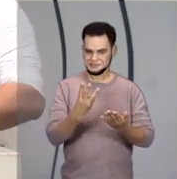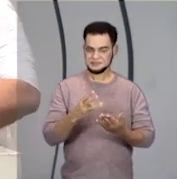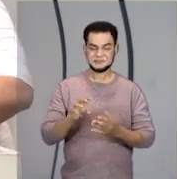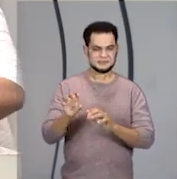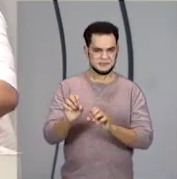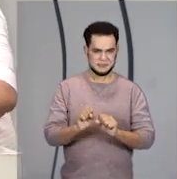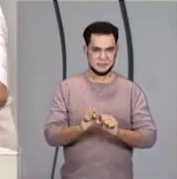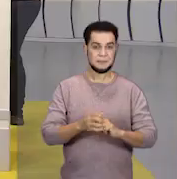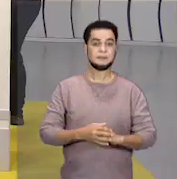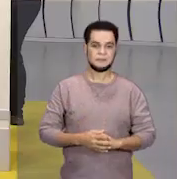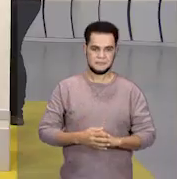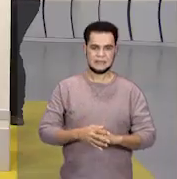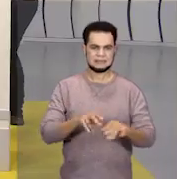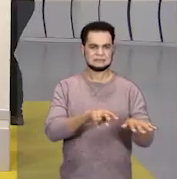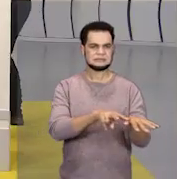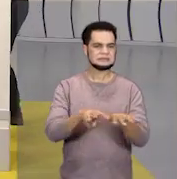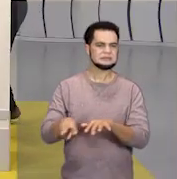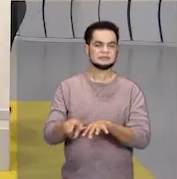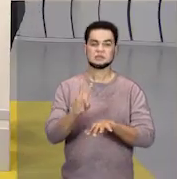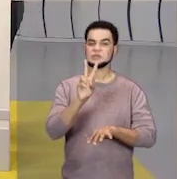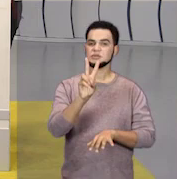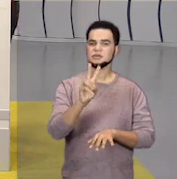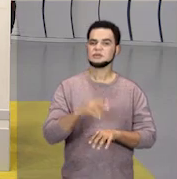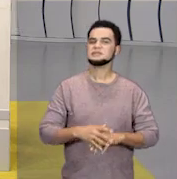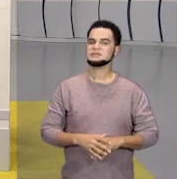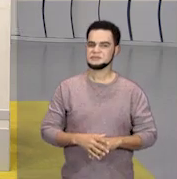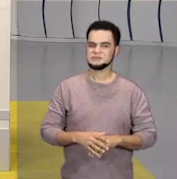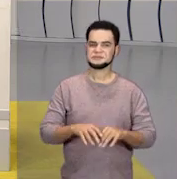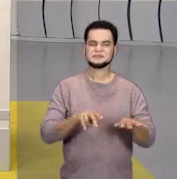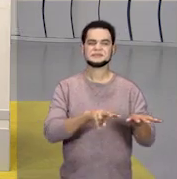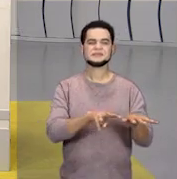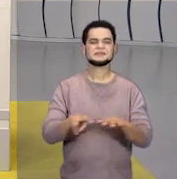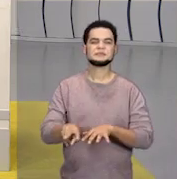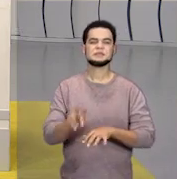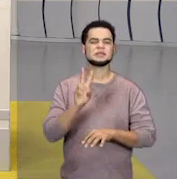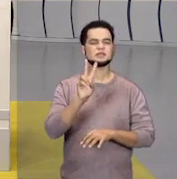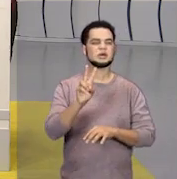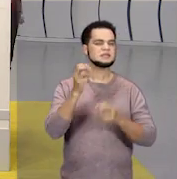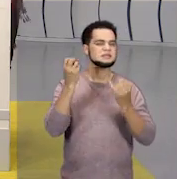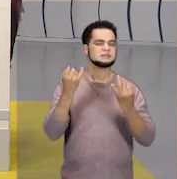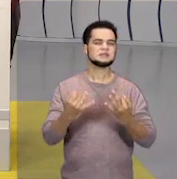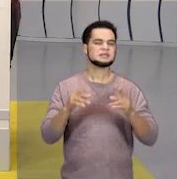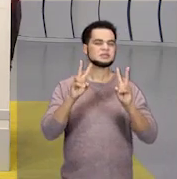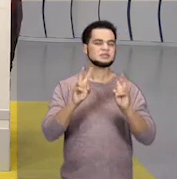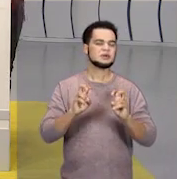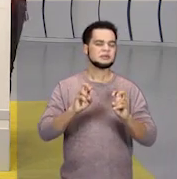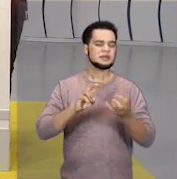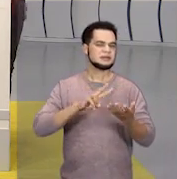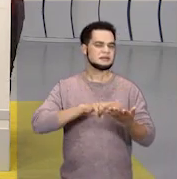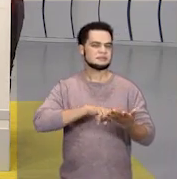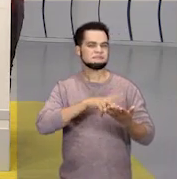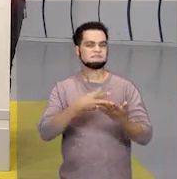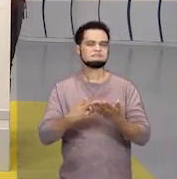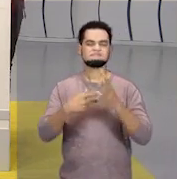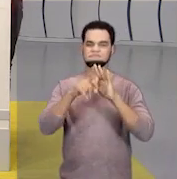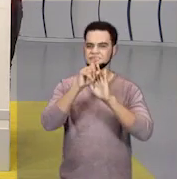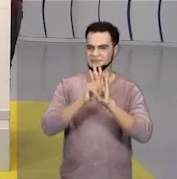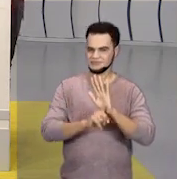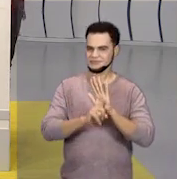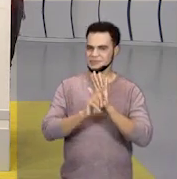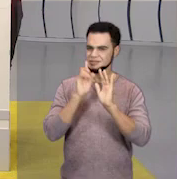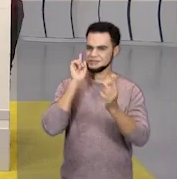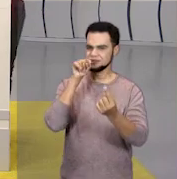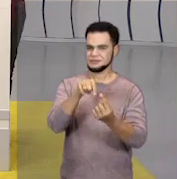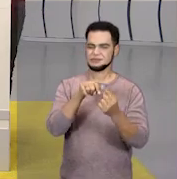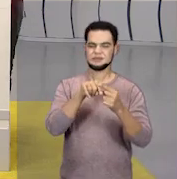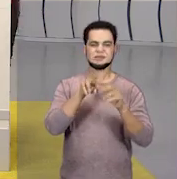e lá na semana 2. A semana 2 do PET fala da interpretação de textos para a redação do